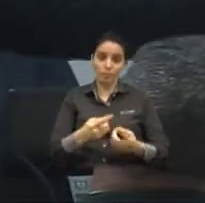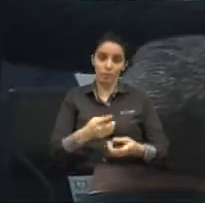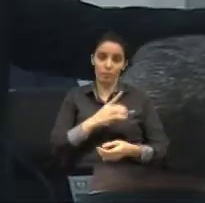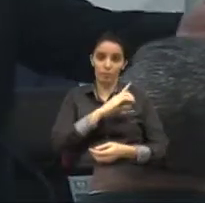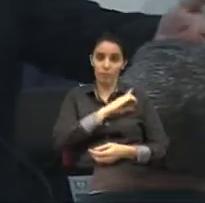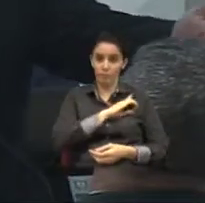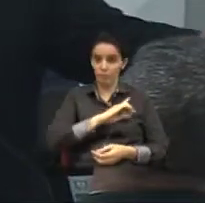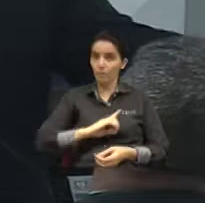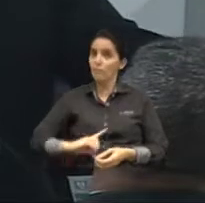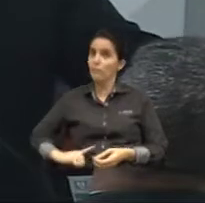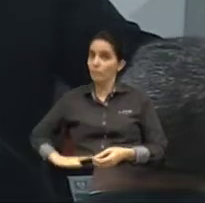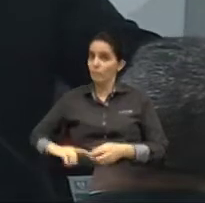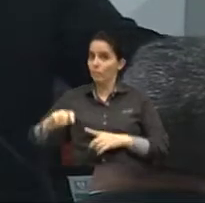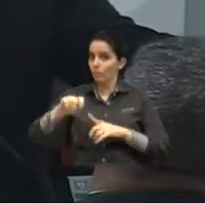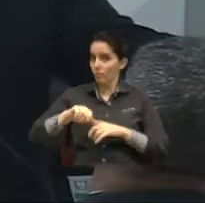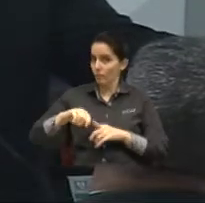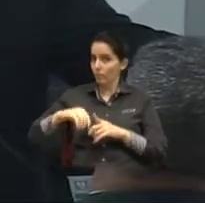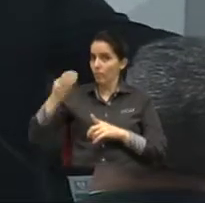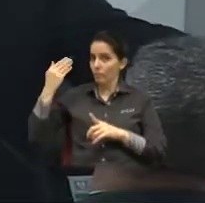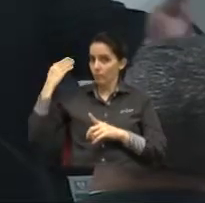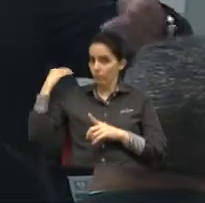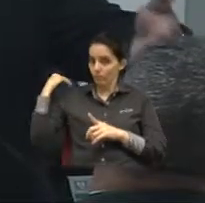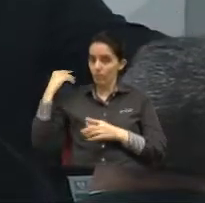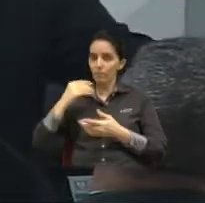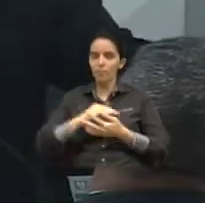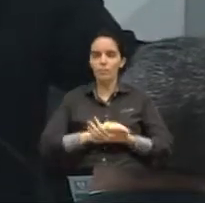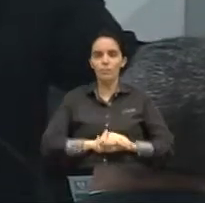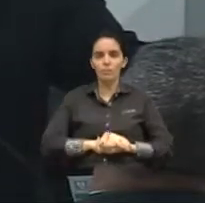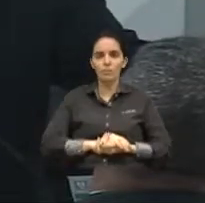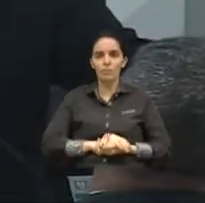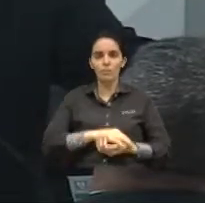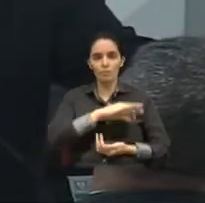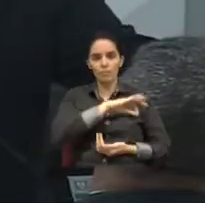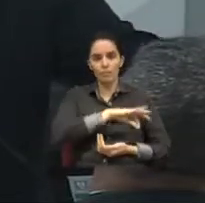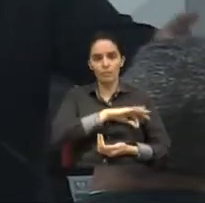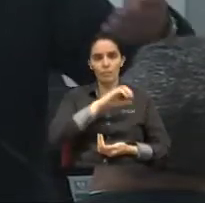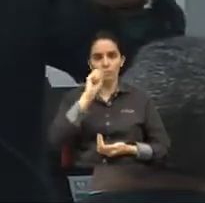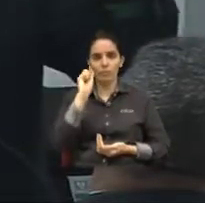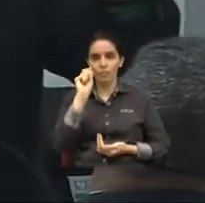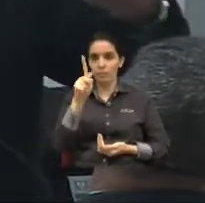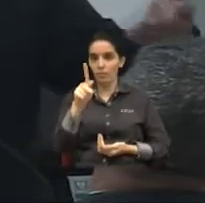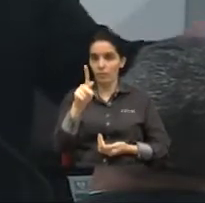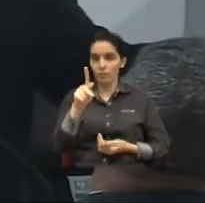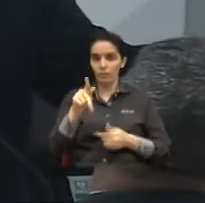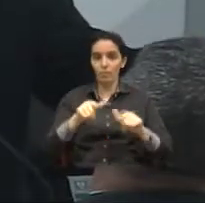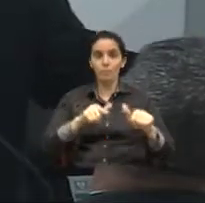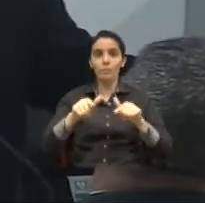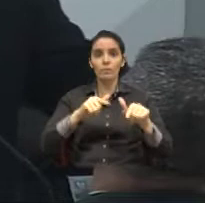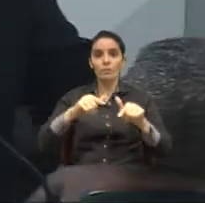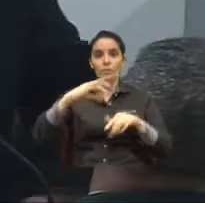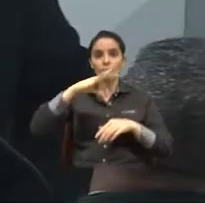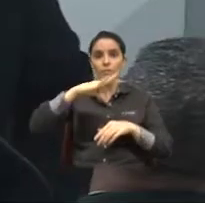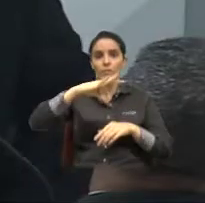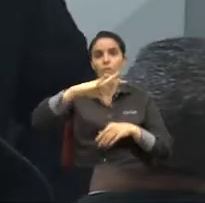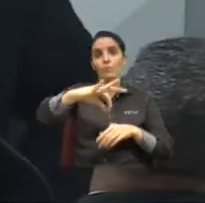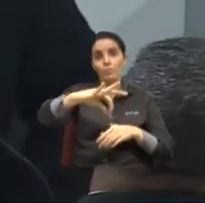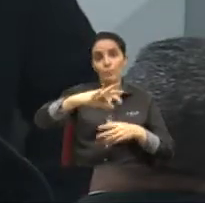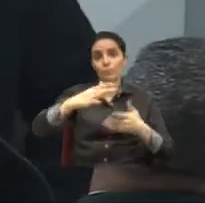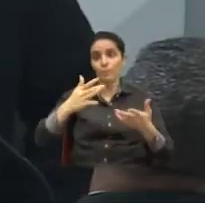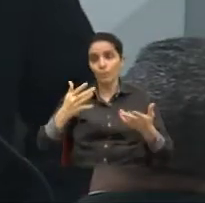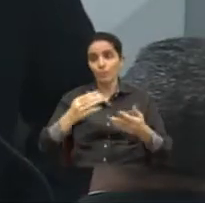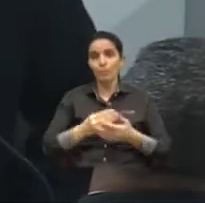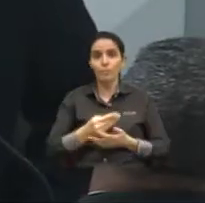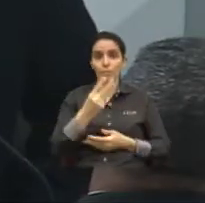via 1 mês atrás, um policial aposentado, trabalhando de Uber, viu, Helder? 3